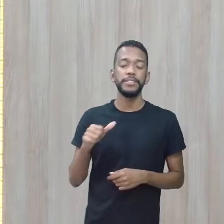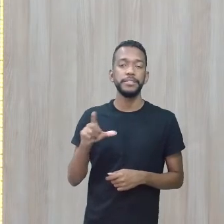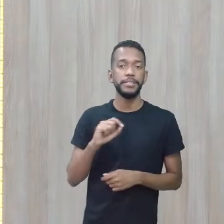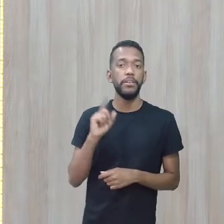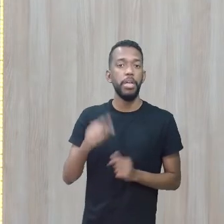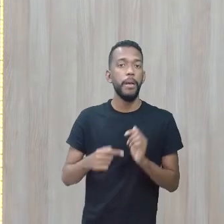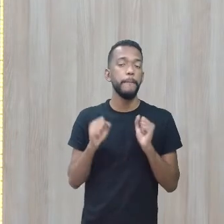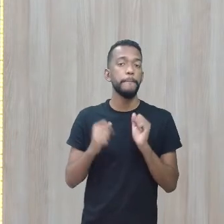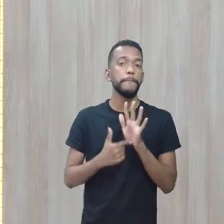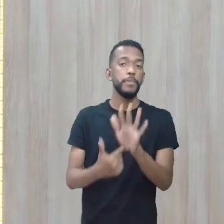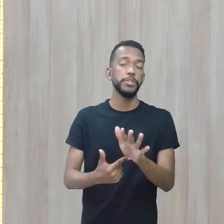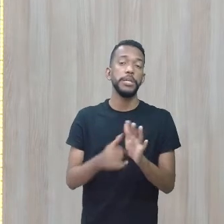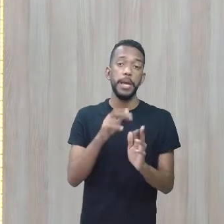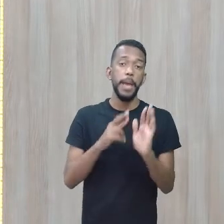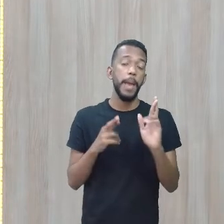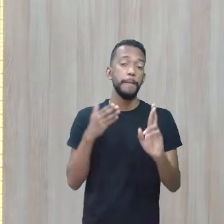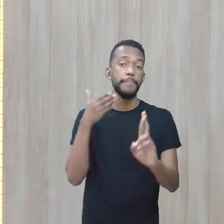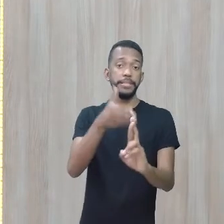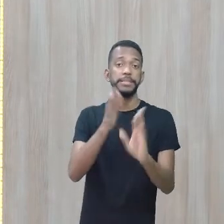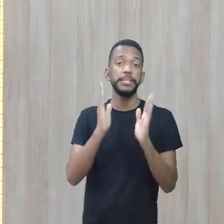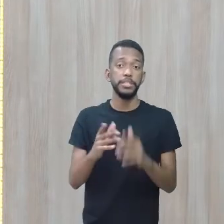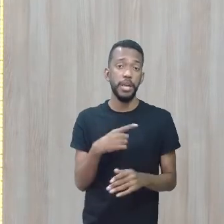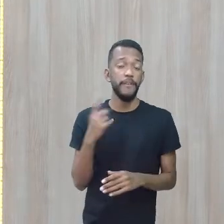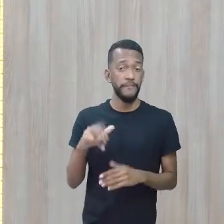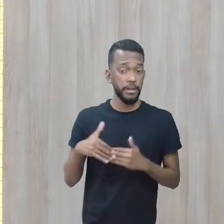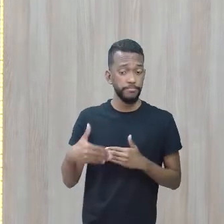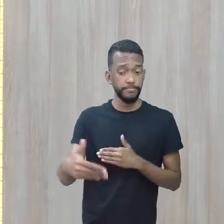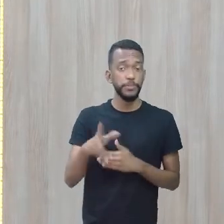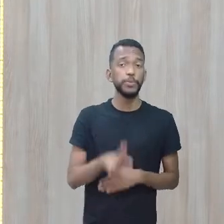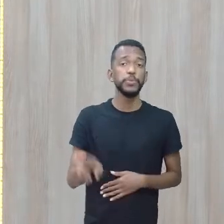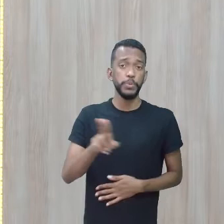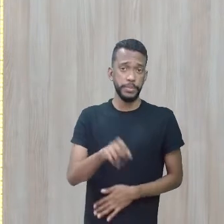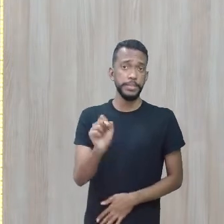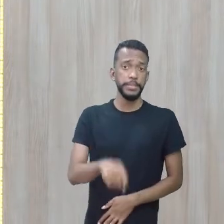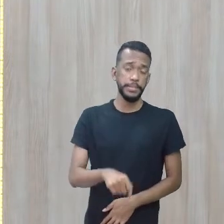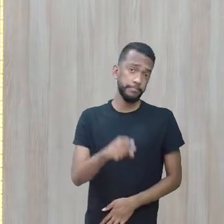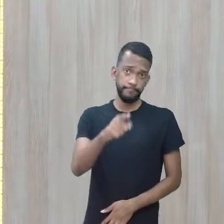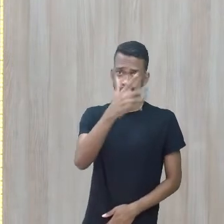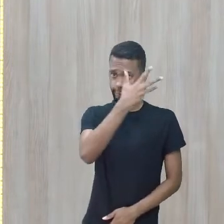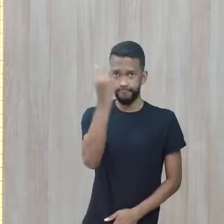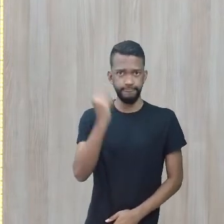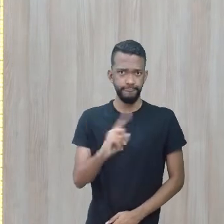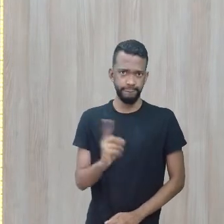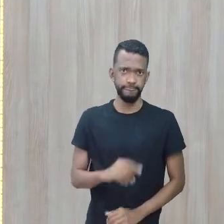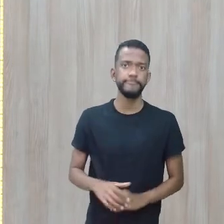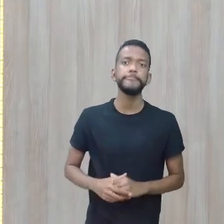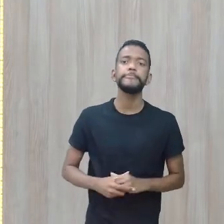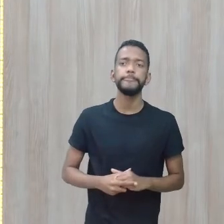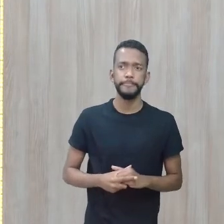isso. E essa informação vai ser usada um pouquinho mais na frente, tá bom? Então, não esquece disso.